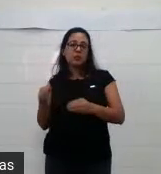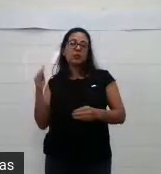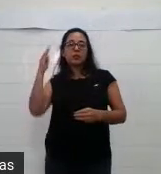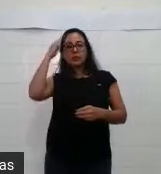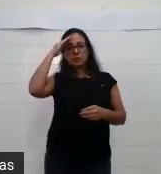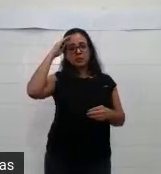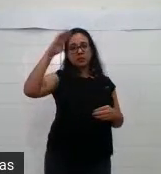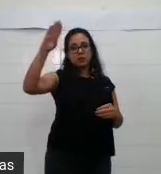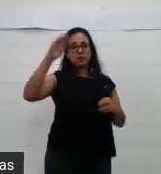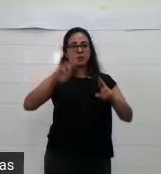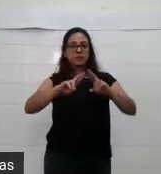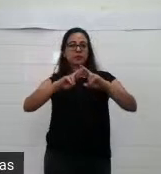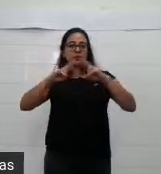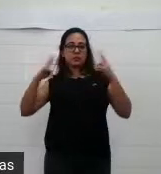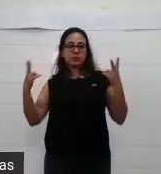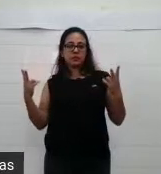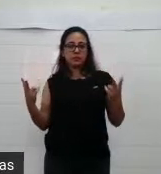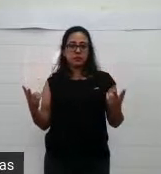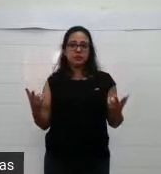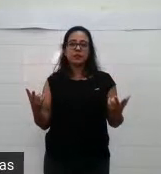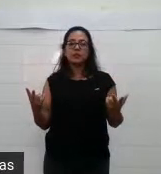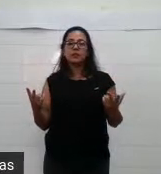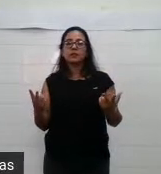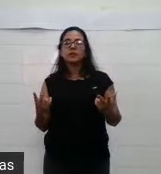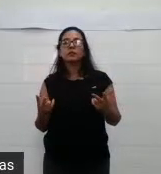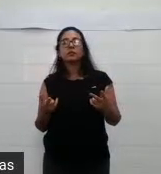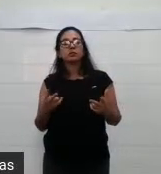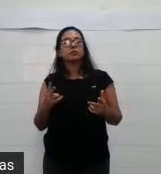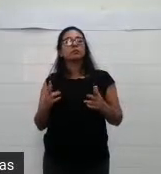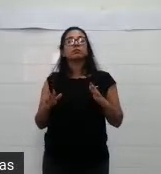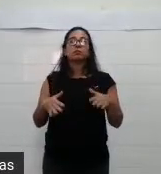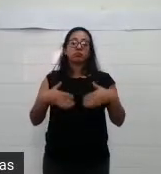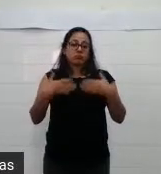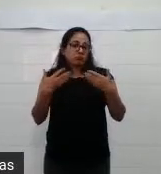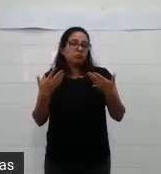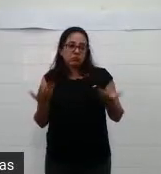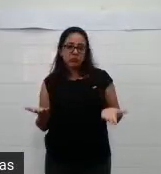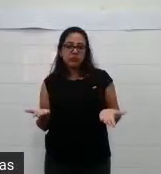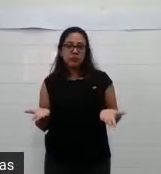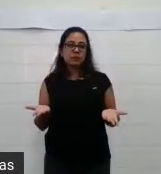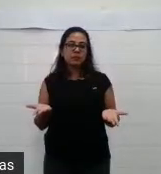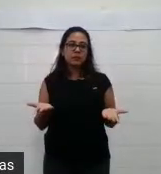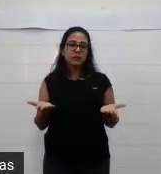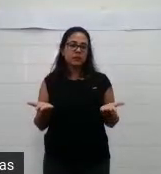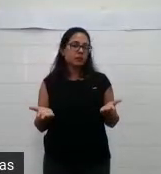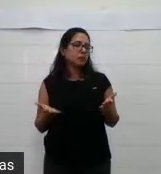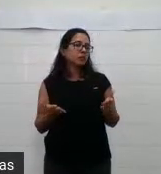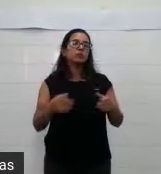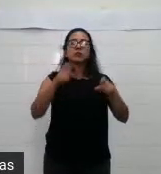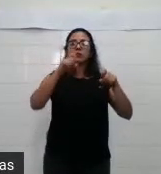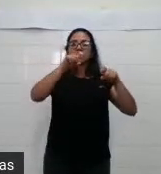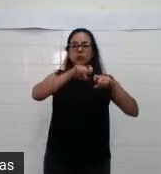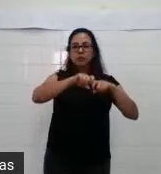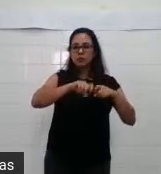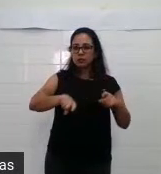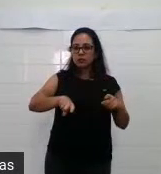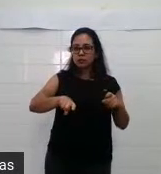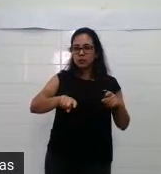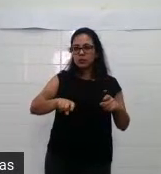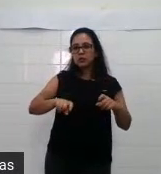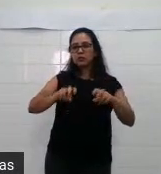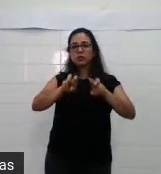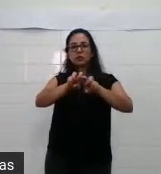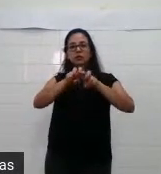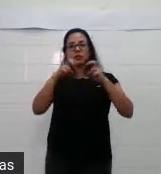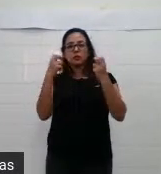órgãos genitais. Então, de certa forma, né, tanto a sexualidade quanto o sexo